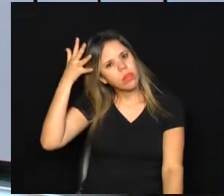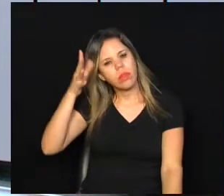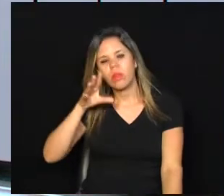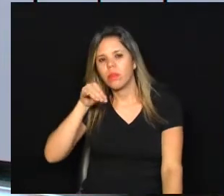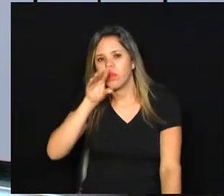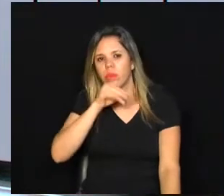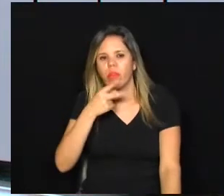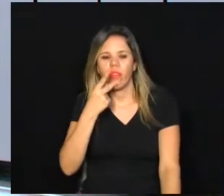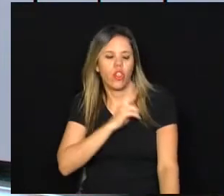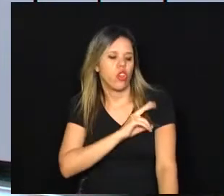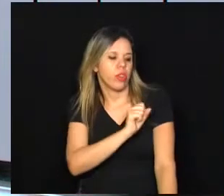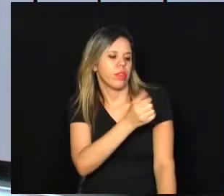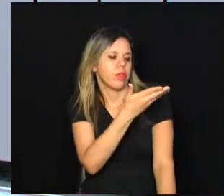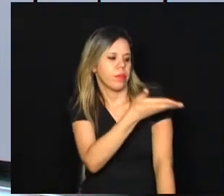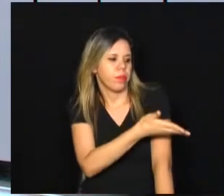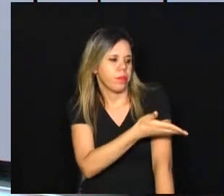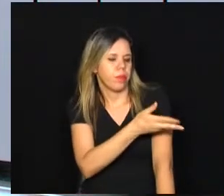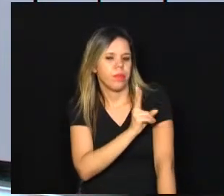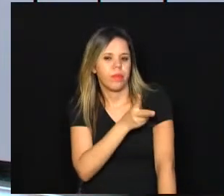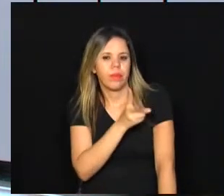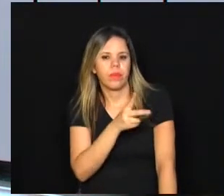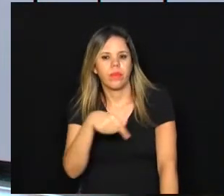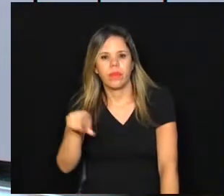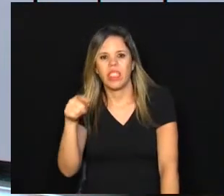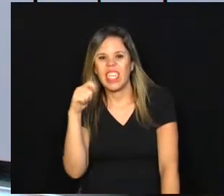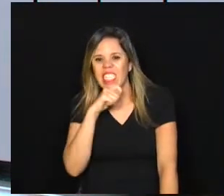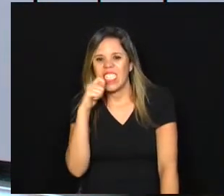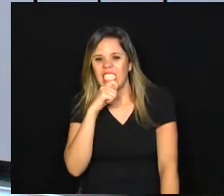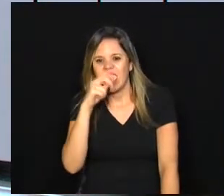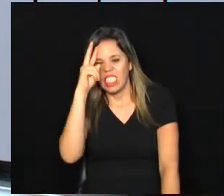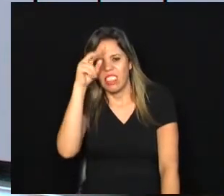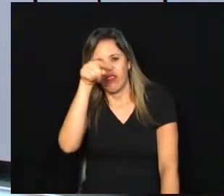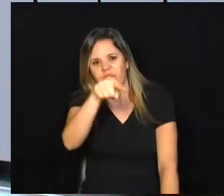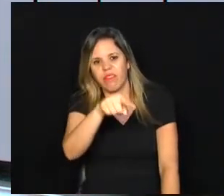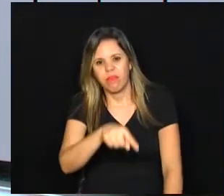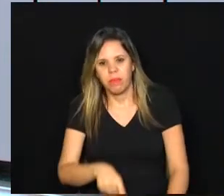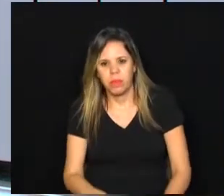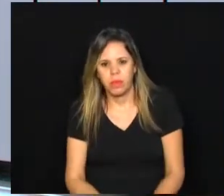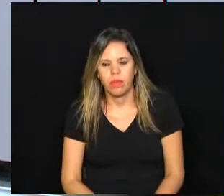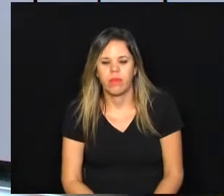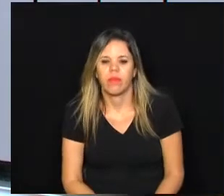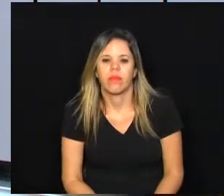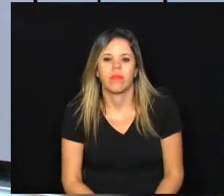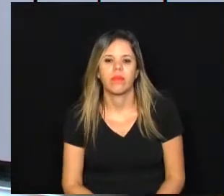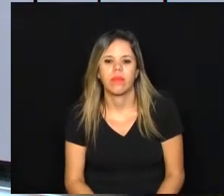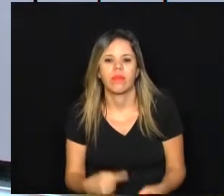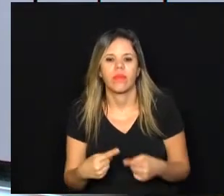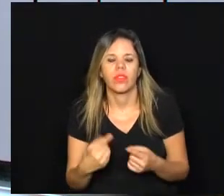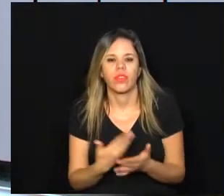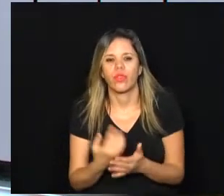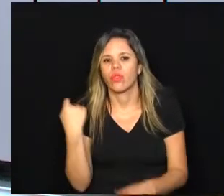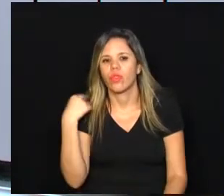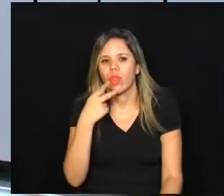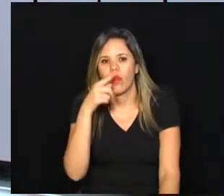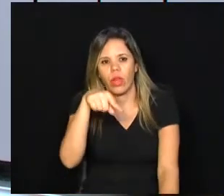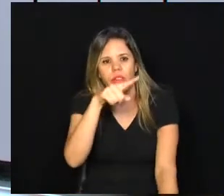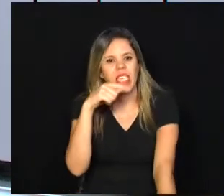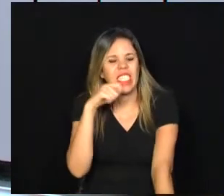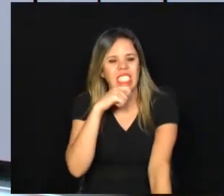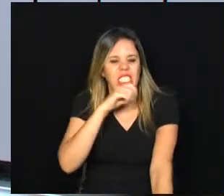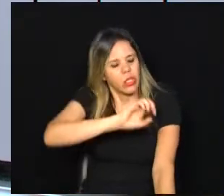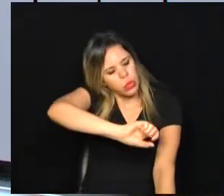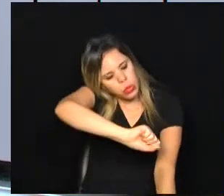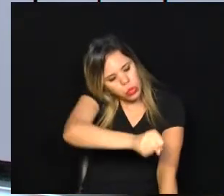falou, Rossini, toda vez que eu vou escovar os dentes, eu lembro em você. Porque na aula eu falava assim, ó, quando você vai escovar os dentes,